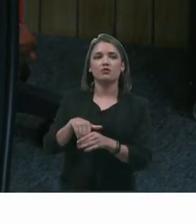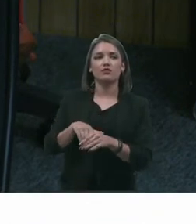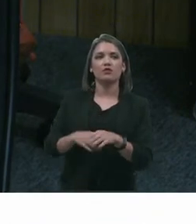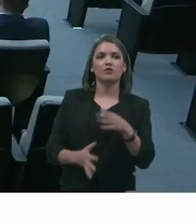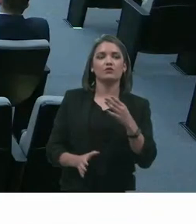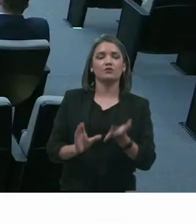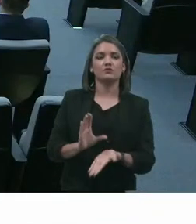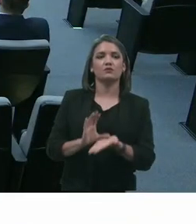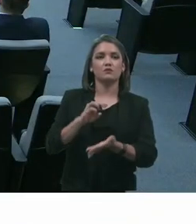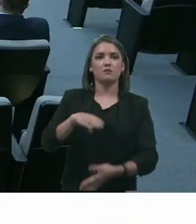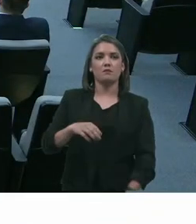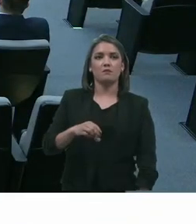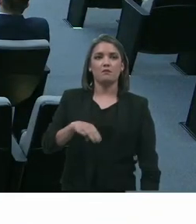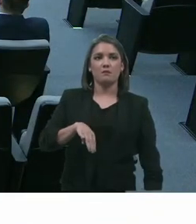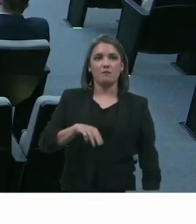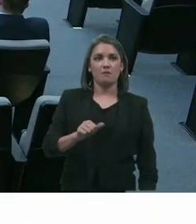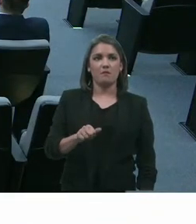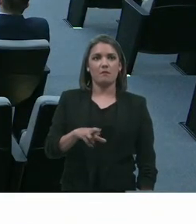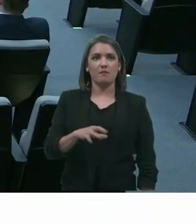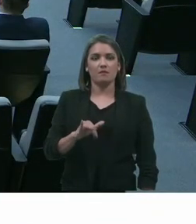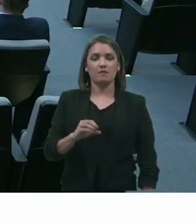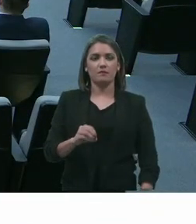Freitas.